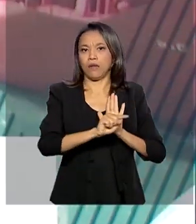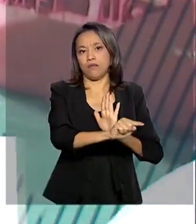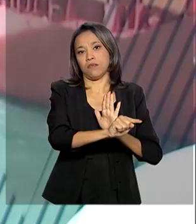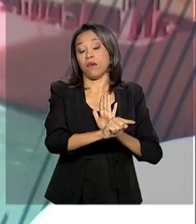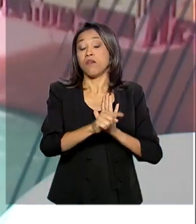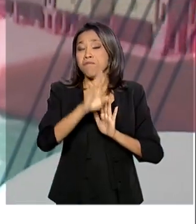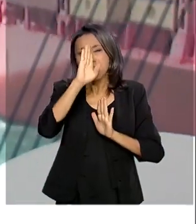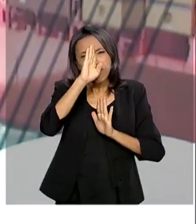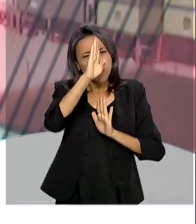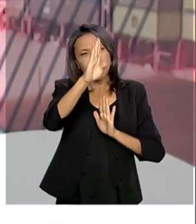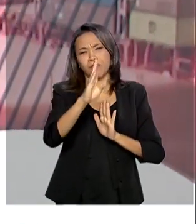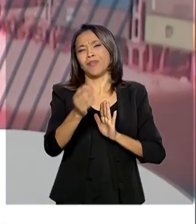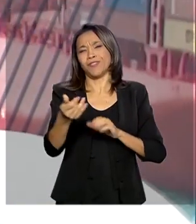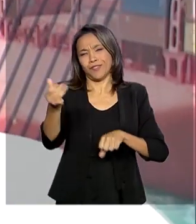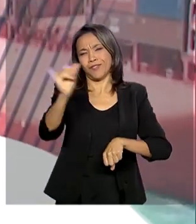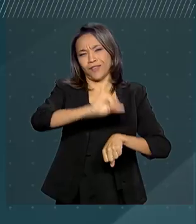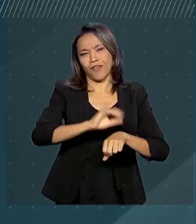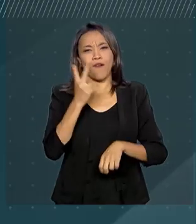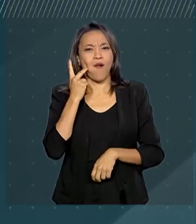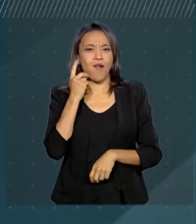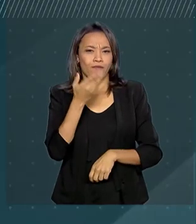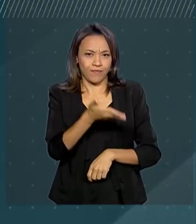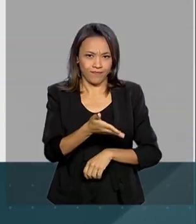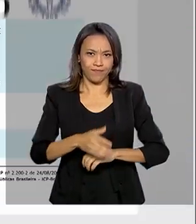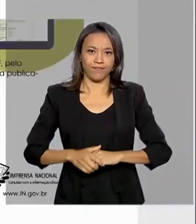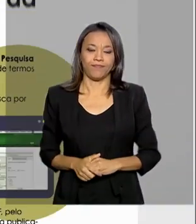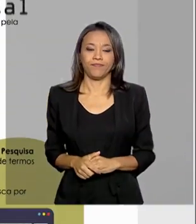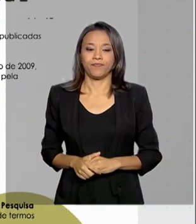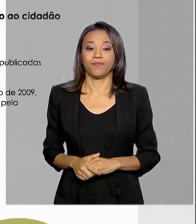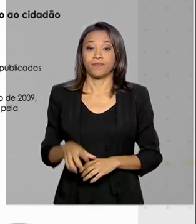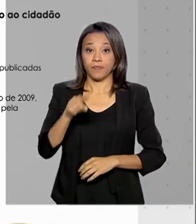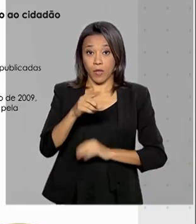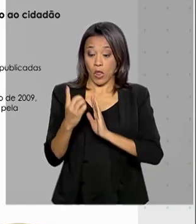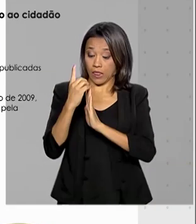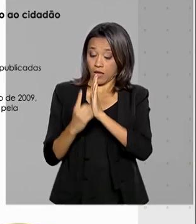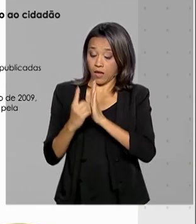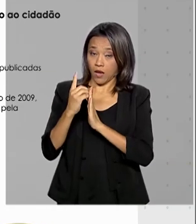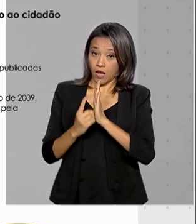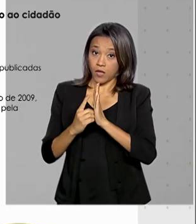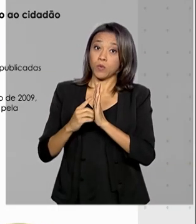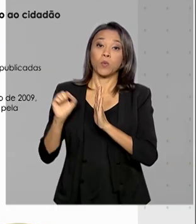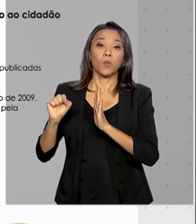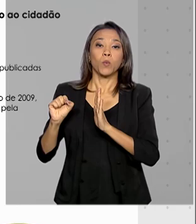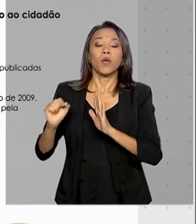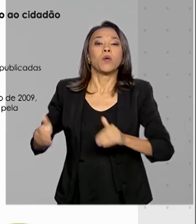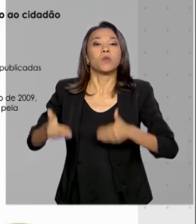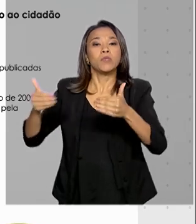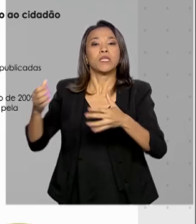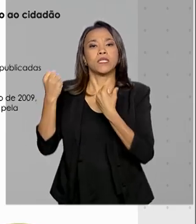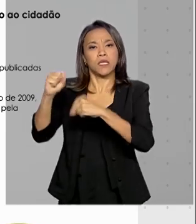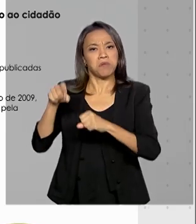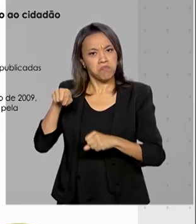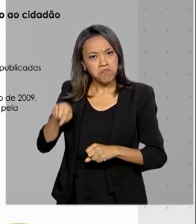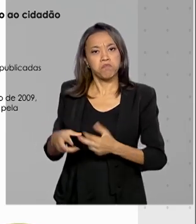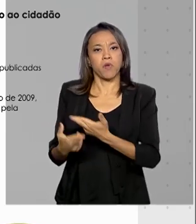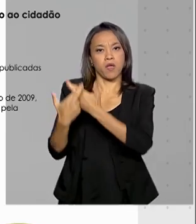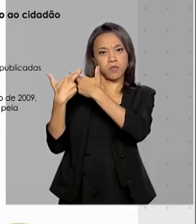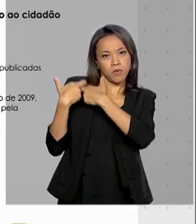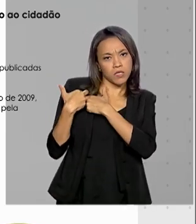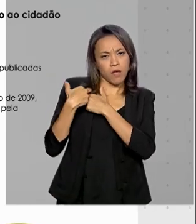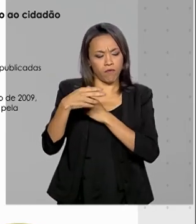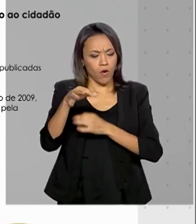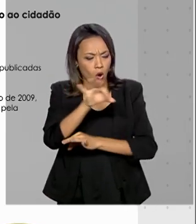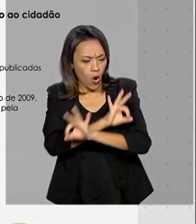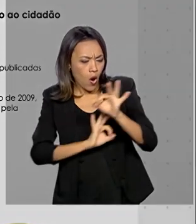principalmente em Fortaleza. Com o decreto, o Ministério da Defesa vai ficar responsável por definir o